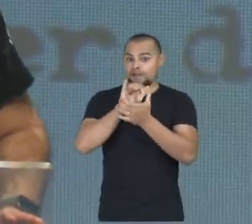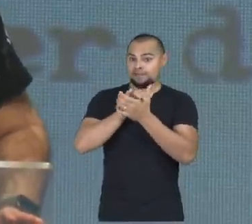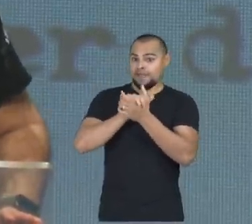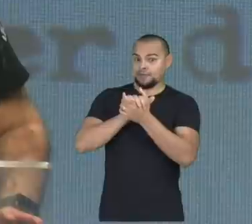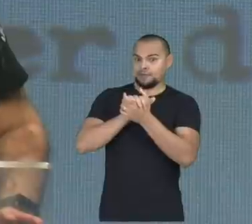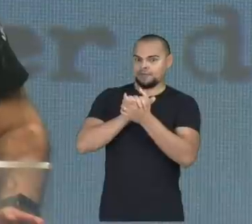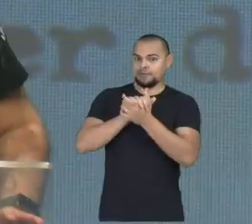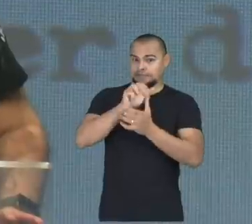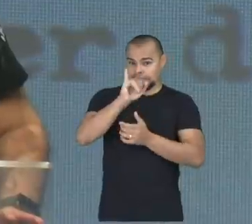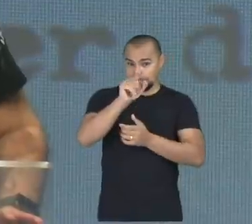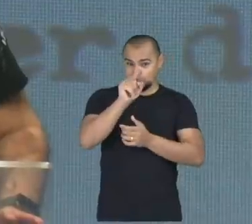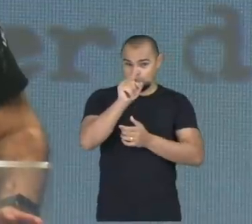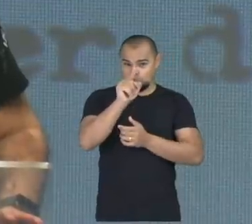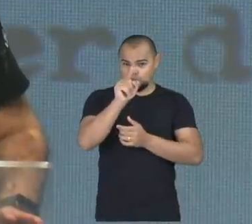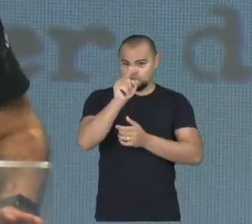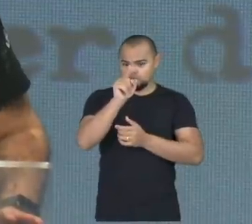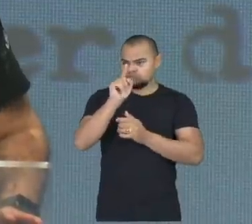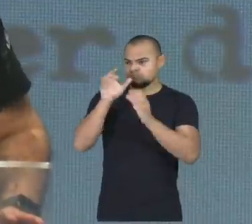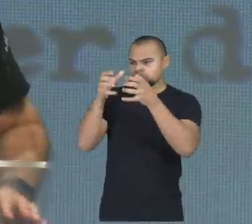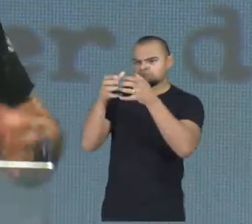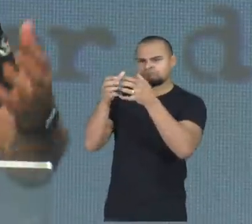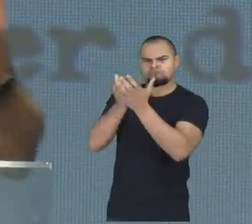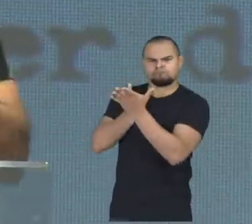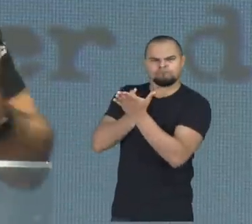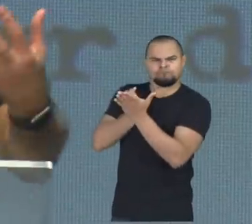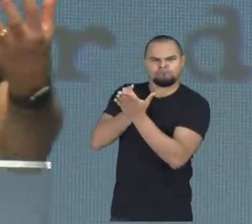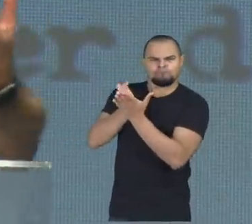Porque se você não consegue ser fiel a um grupo de pessoas,